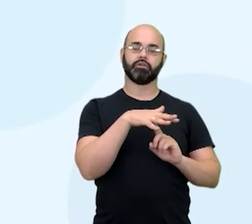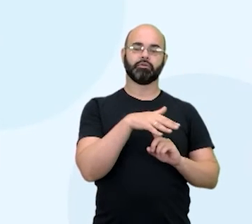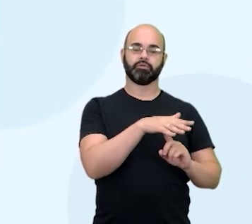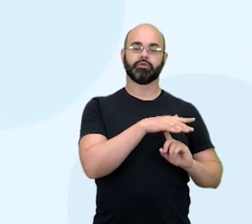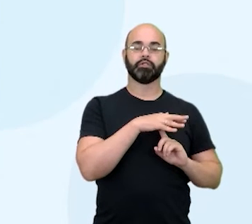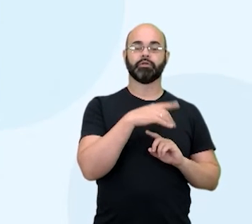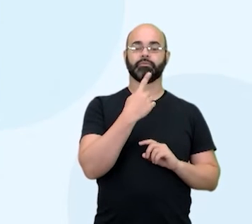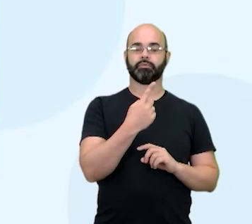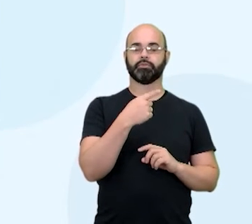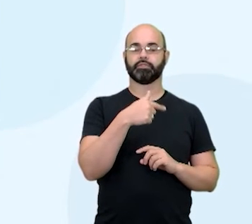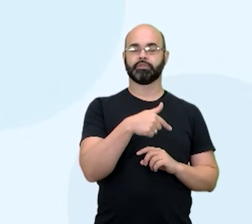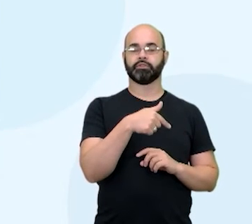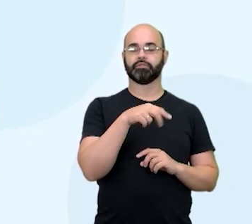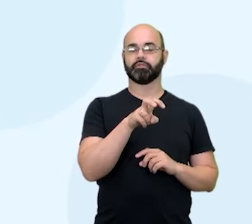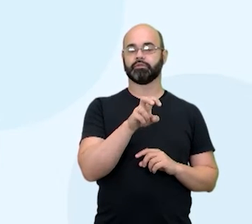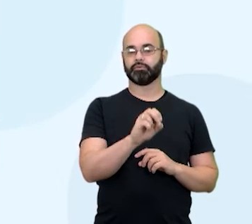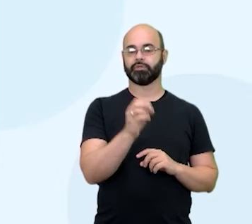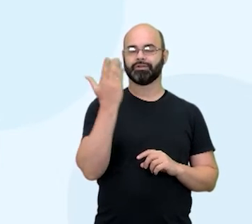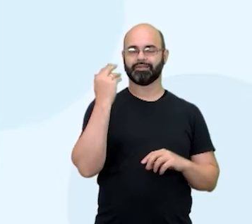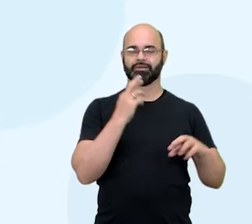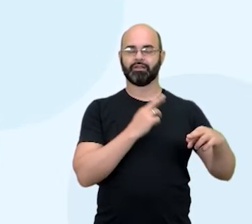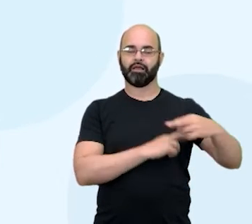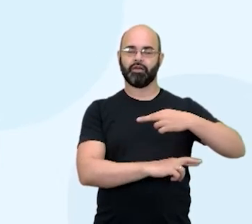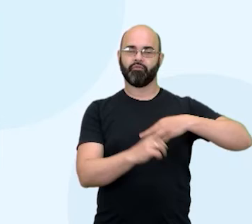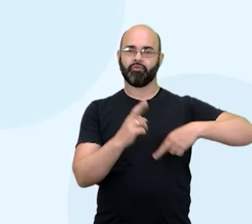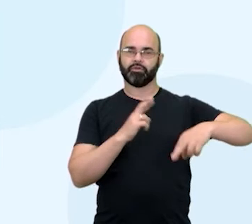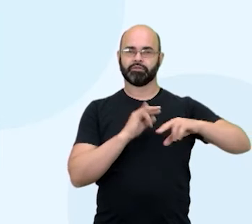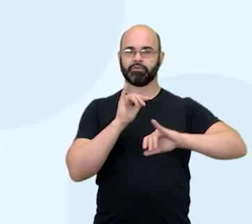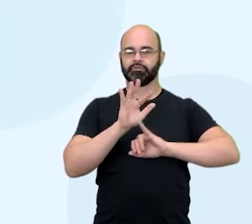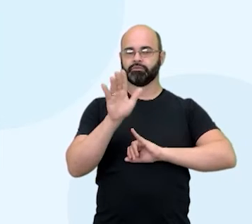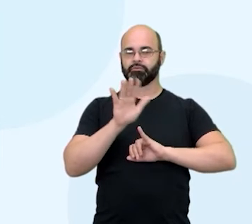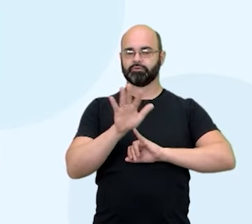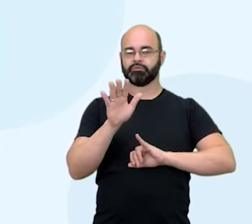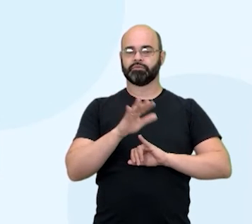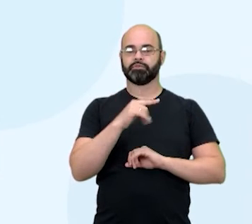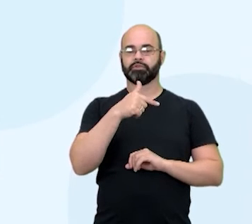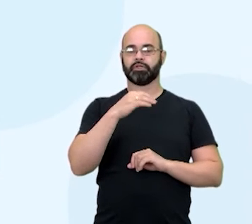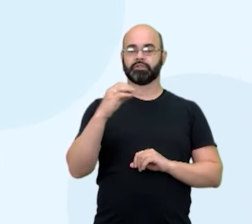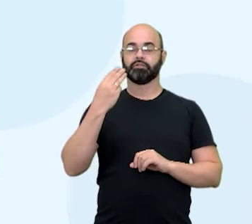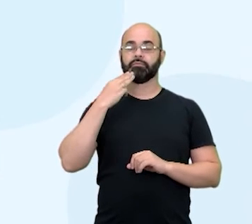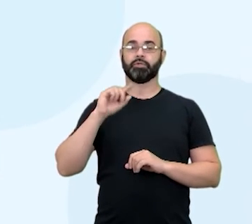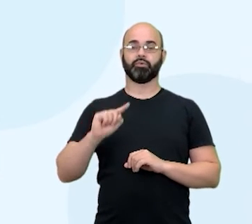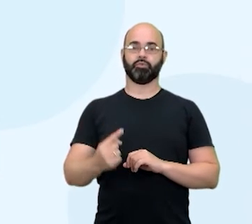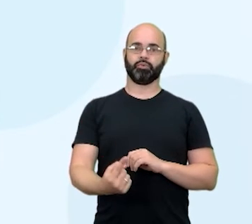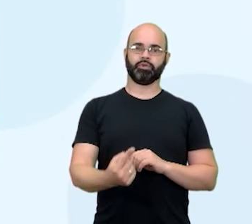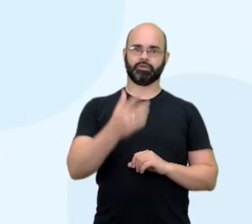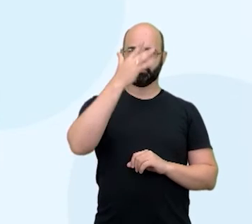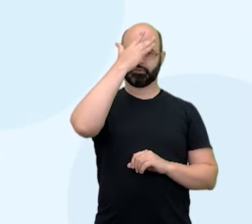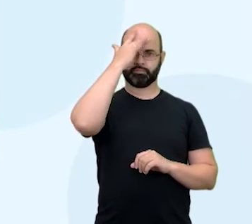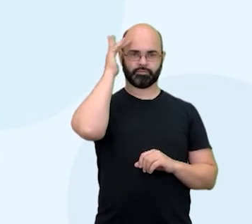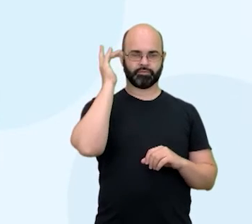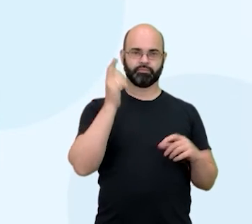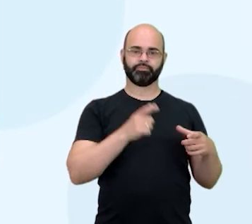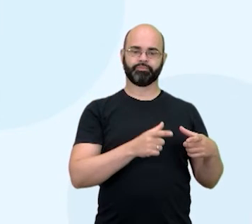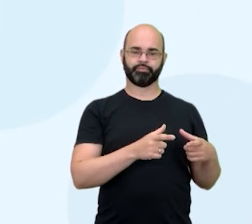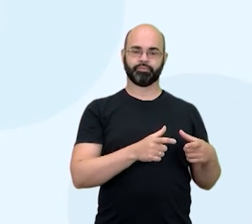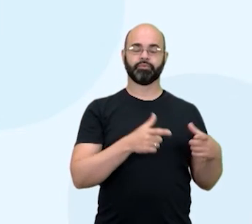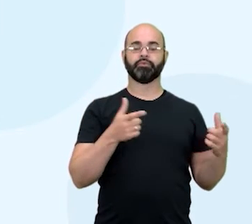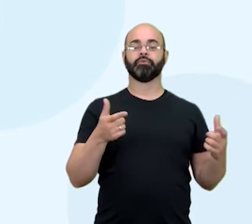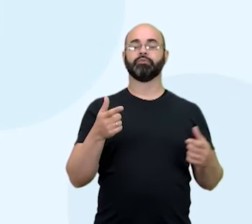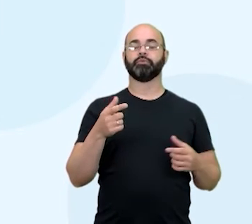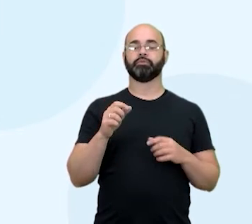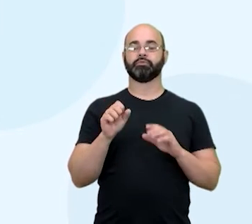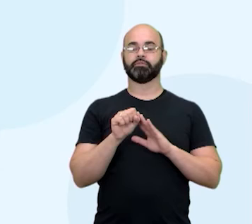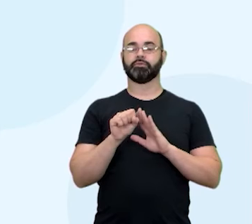que é o início da Revolução Industrial, com 700 milhões de habitantes na época, e no século XX,